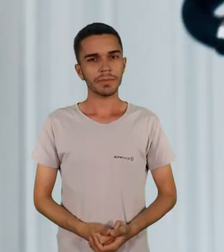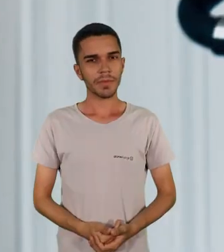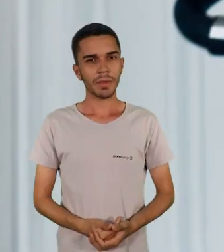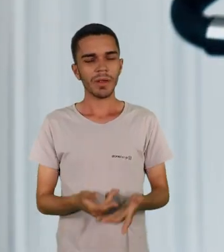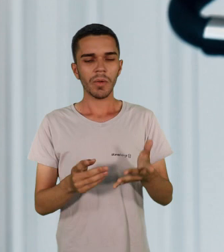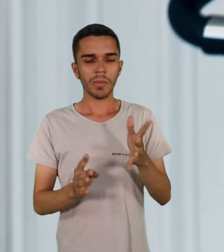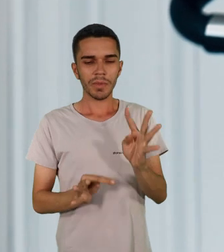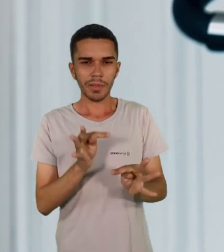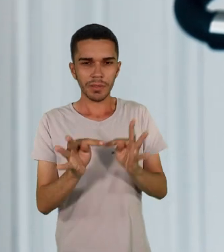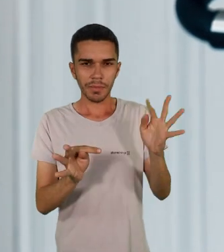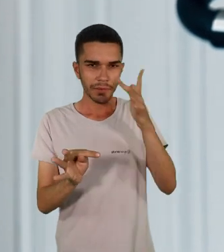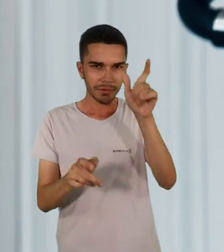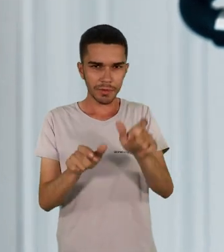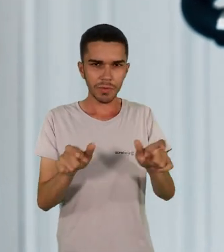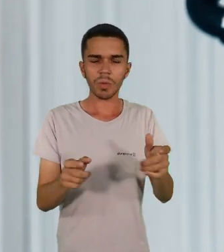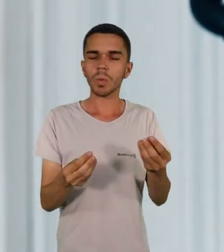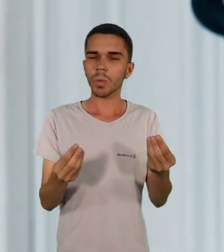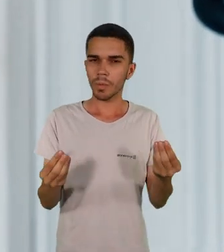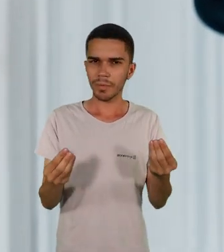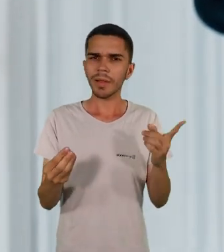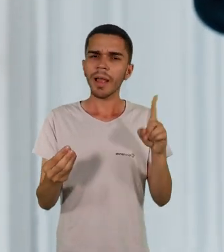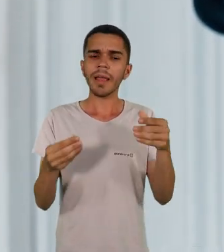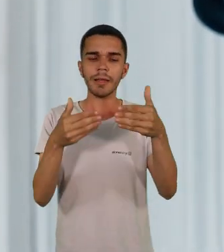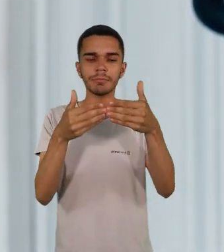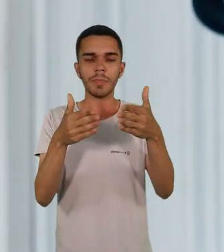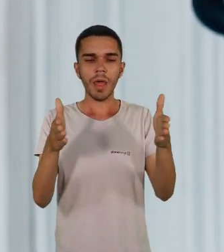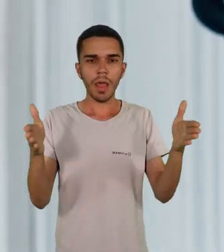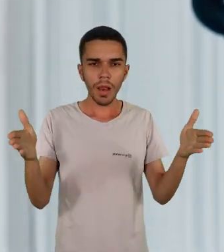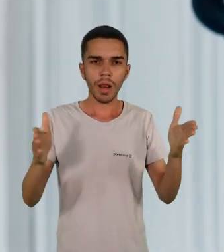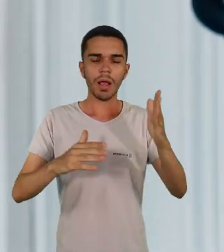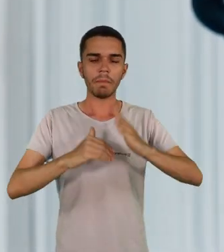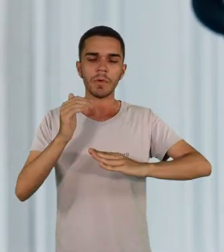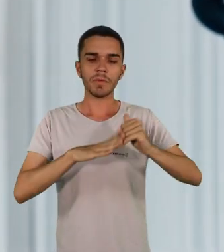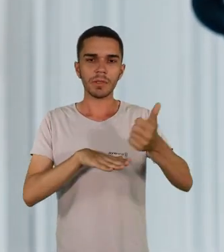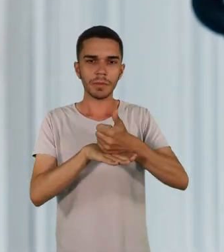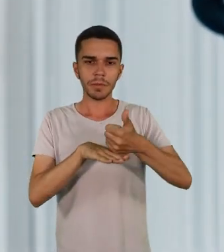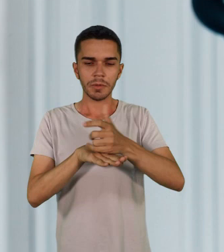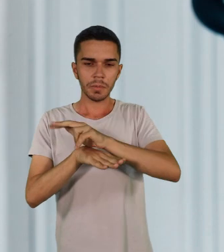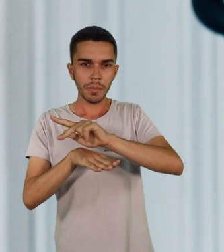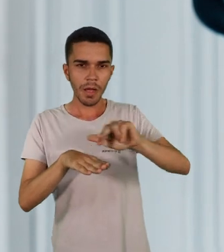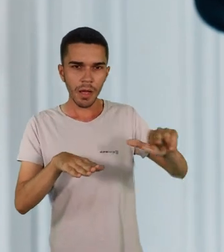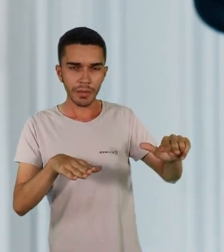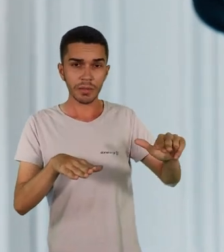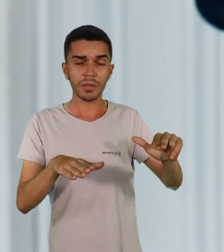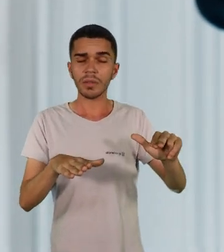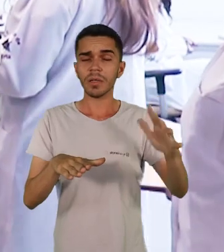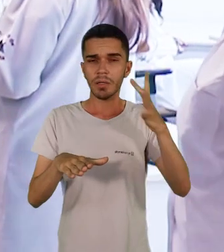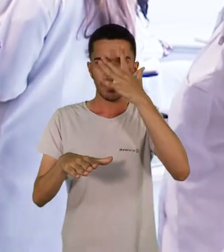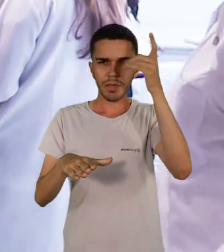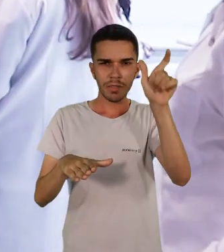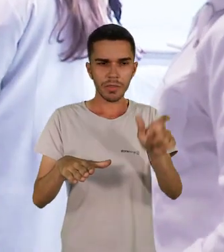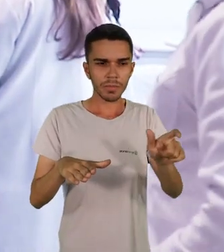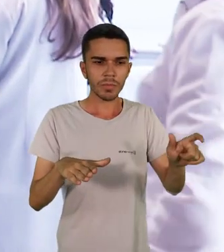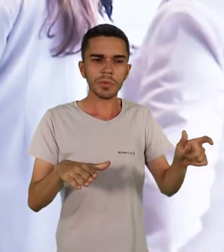O tratamento dos pacientes é feito de uma forma bastante ampla, multiprofissional, onde os